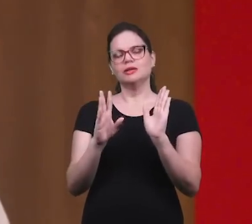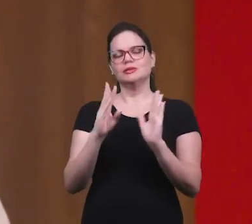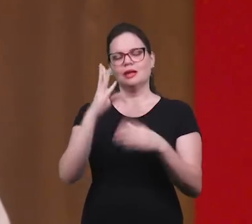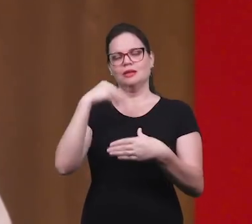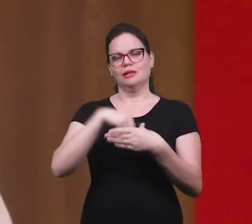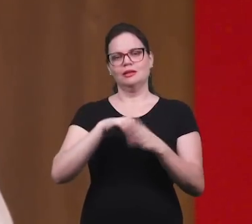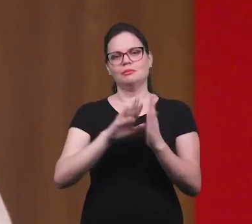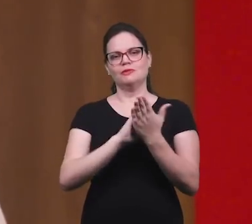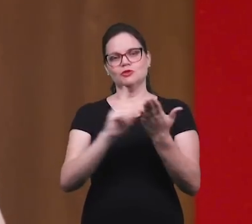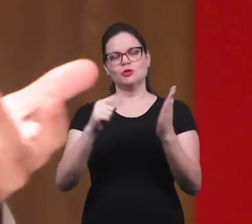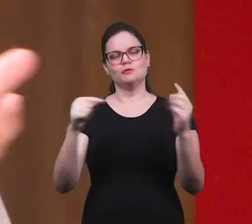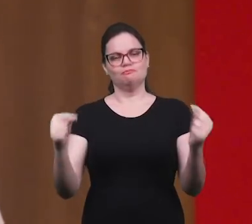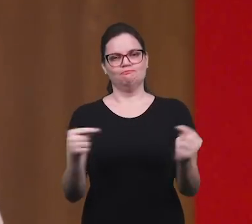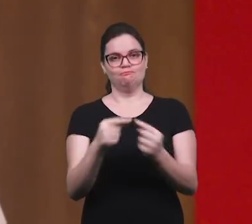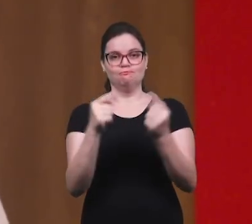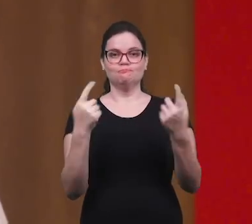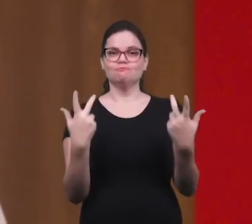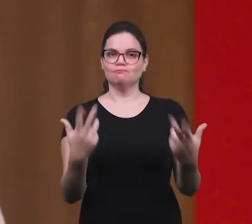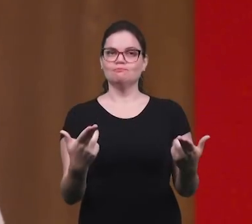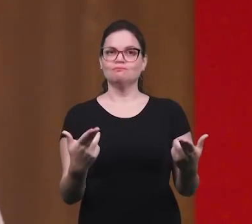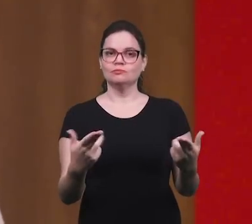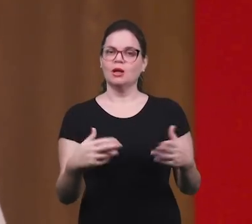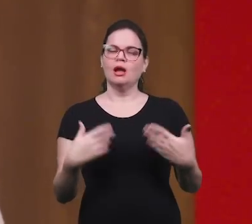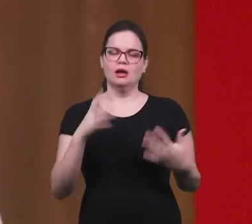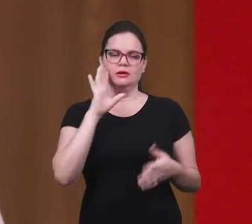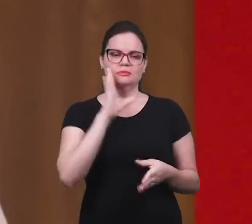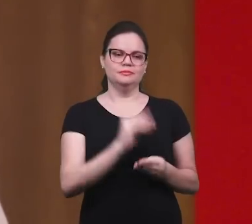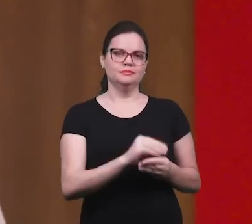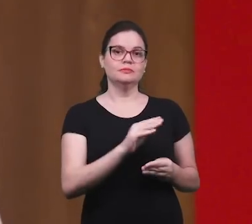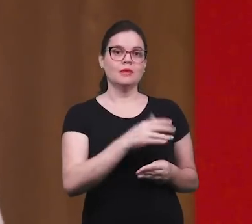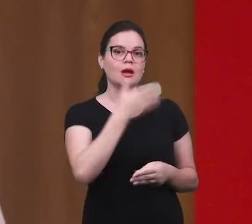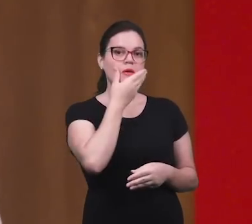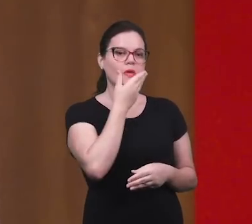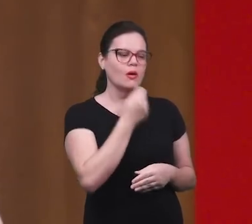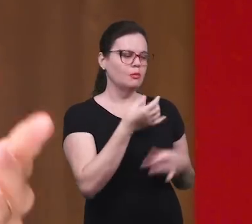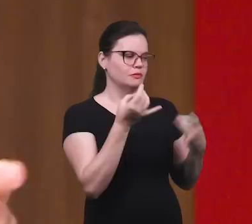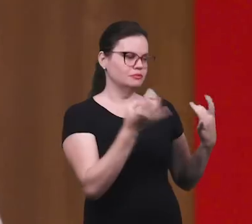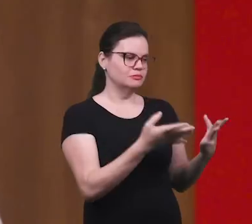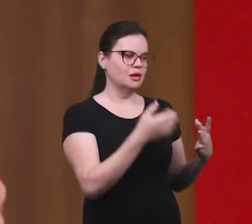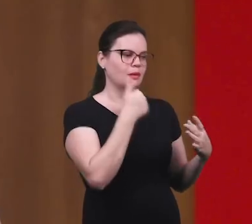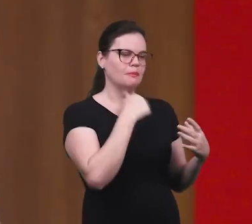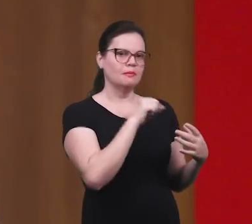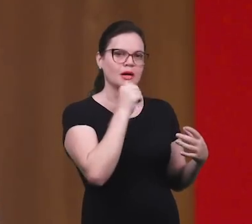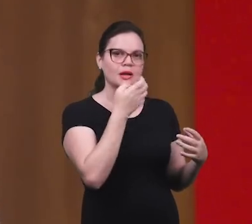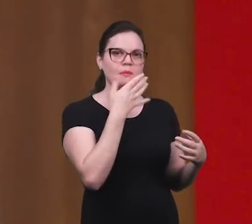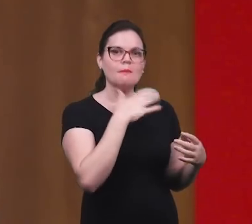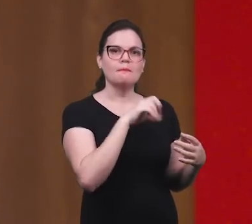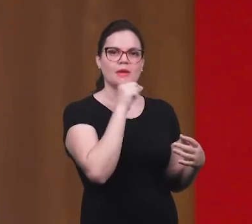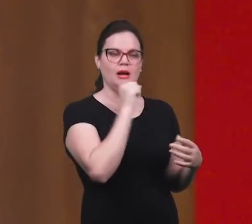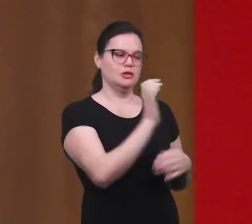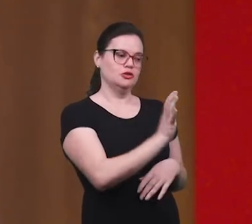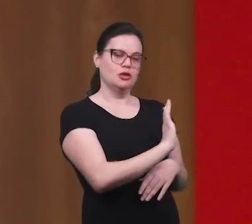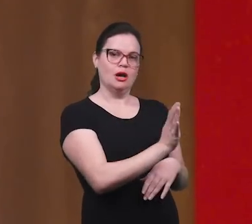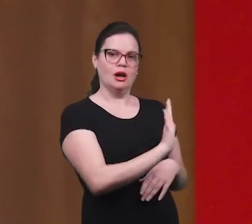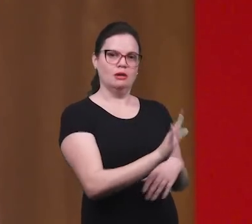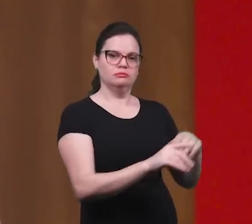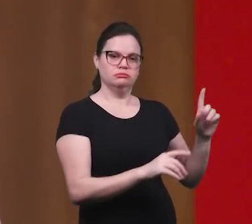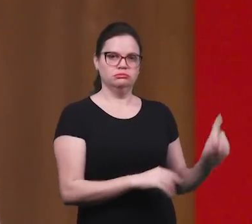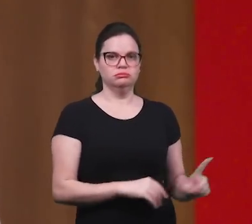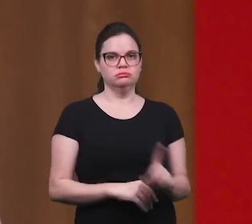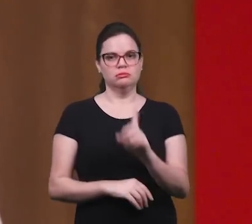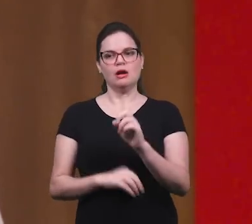mencionou aqui, do homem deixar a casa, o pai e a mãe, não abandonar, mas deixar e viver agora cuidando da